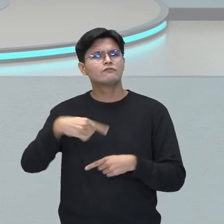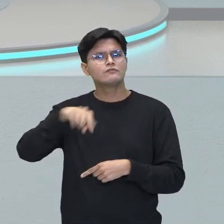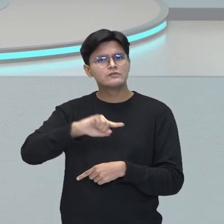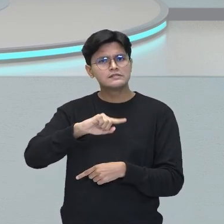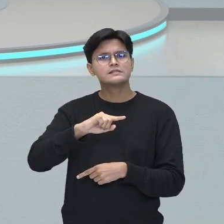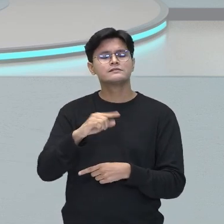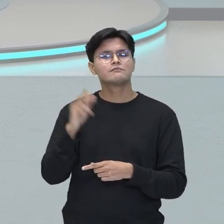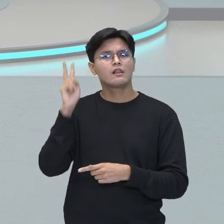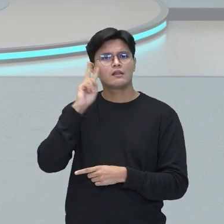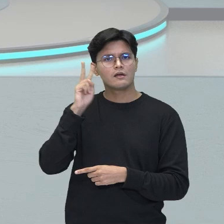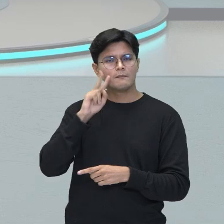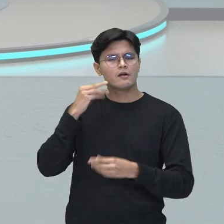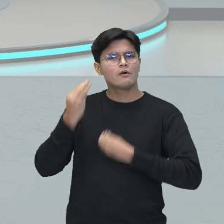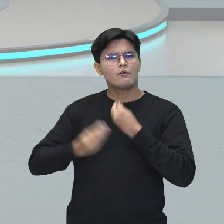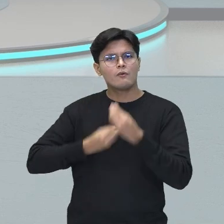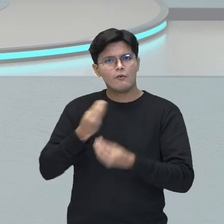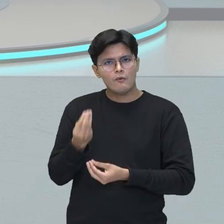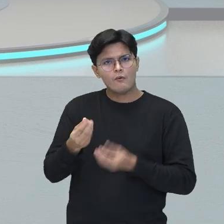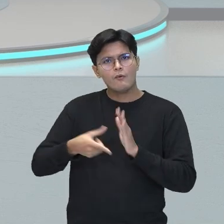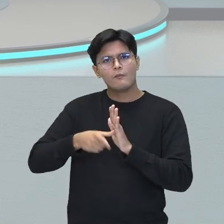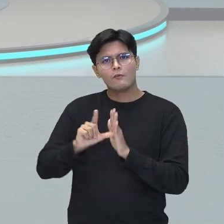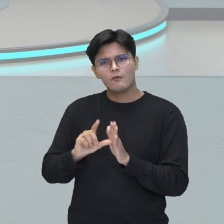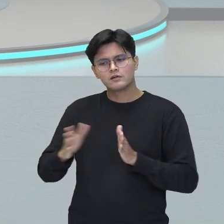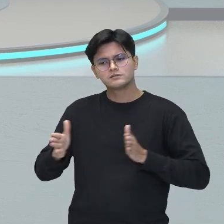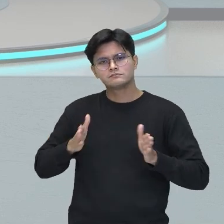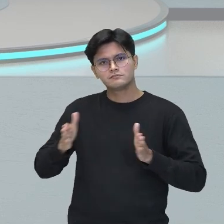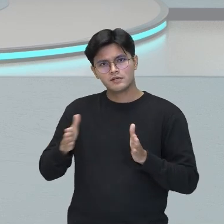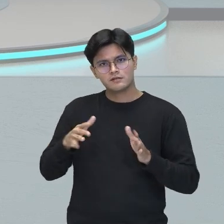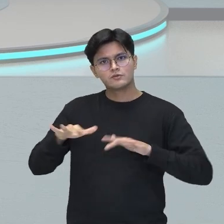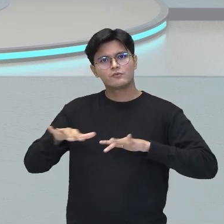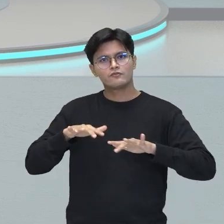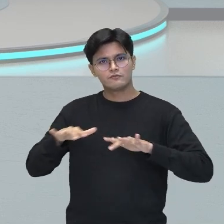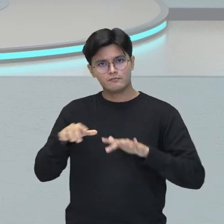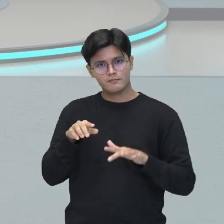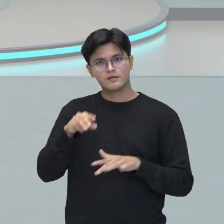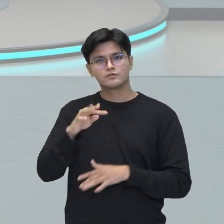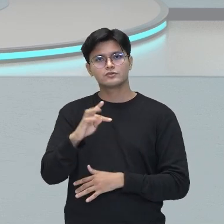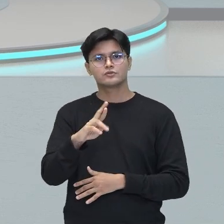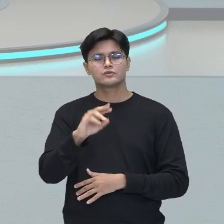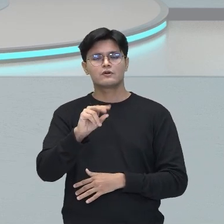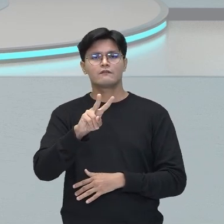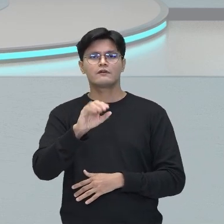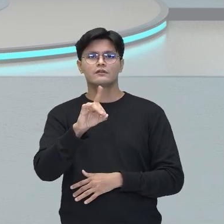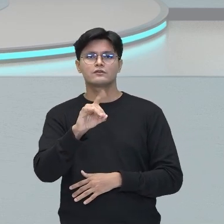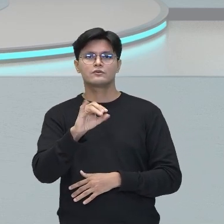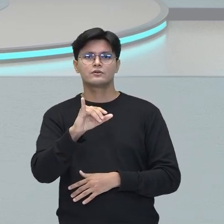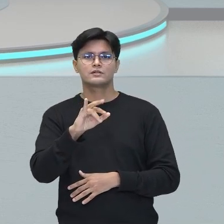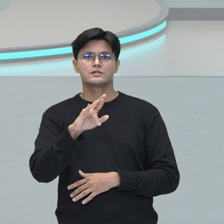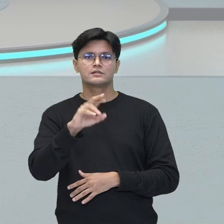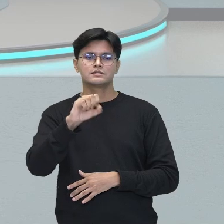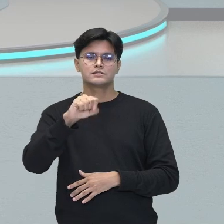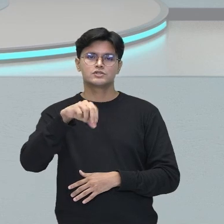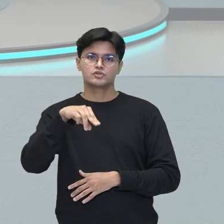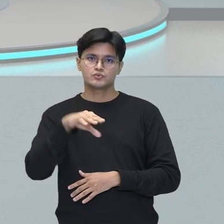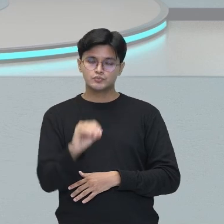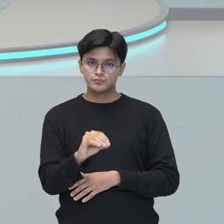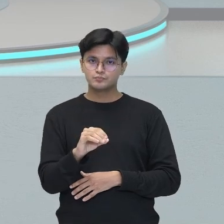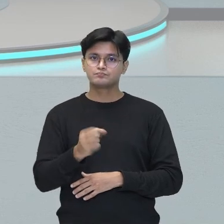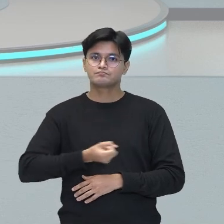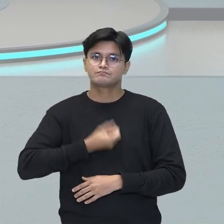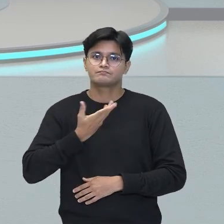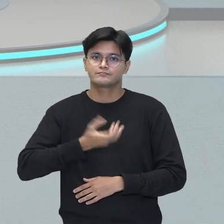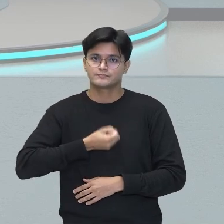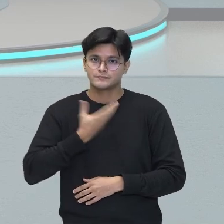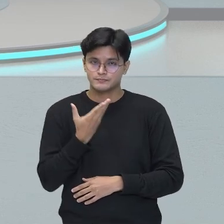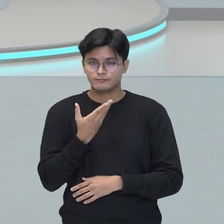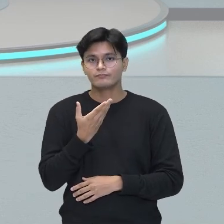lembrar de como era o movimento anterior para você poder entender o que veio depois dele por isso que é a transição ainda não